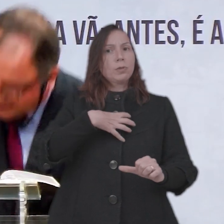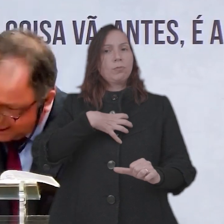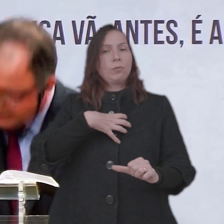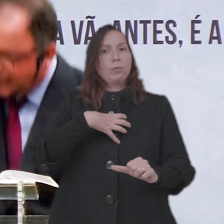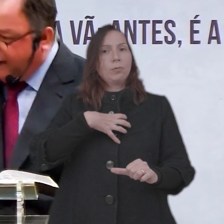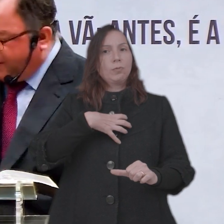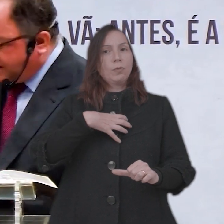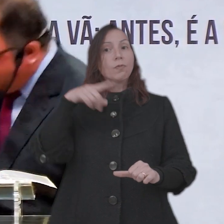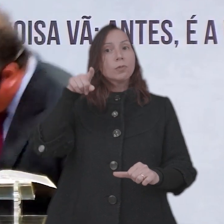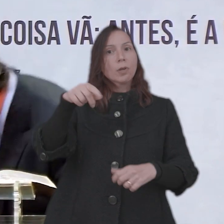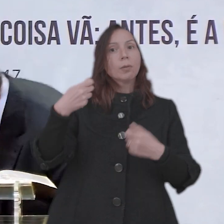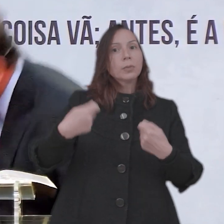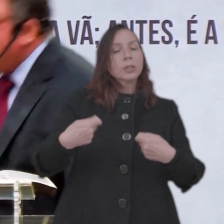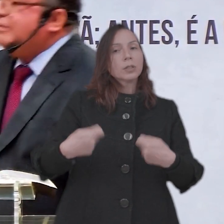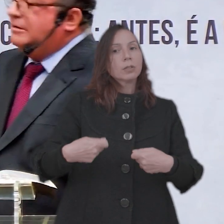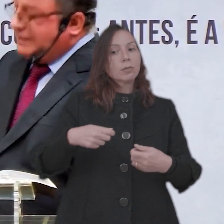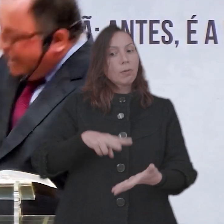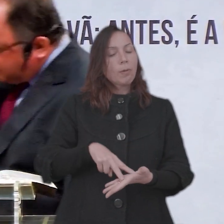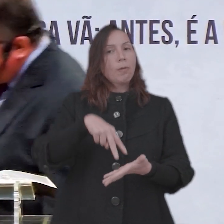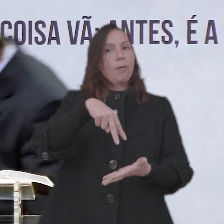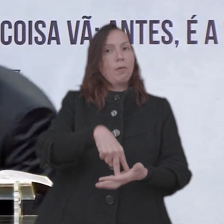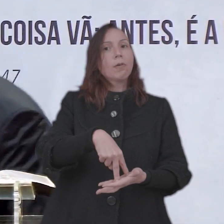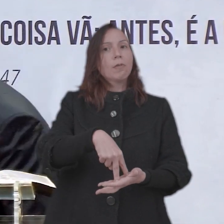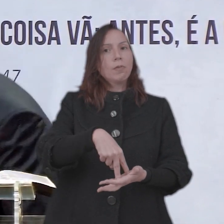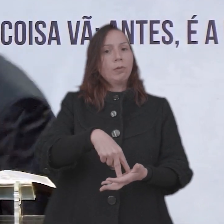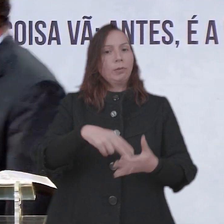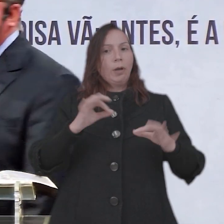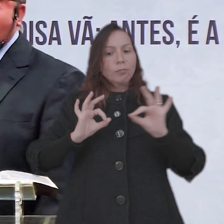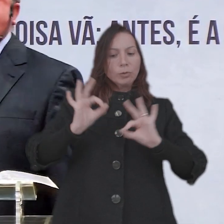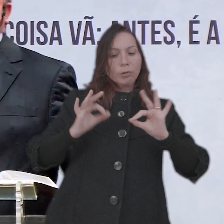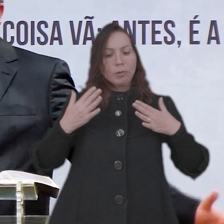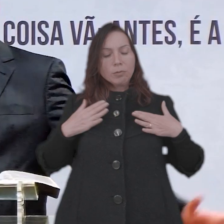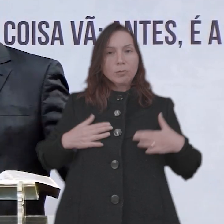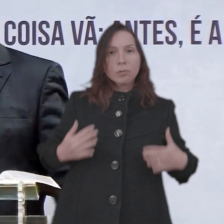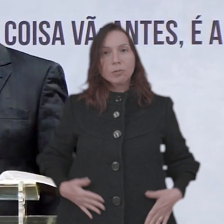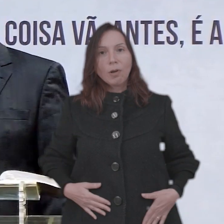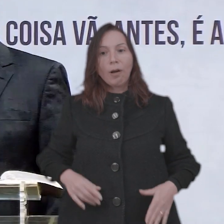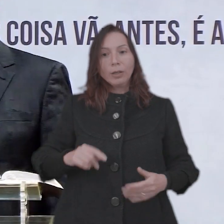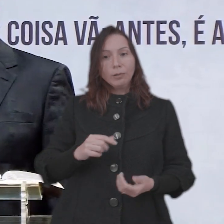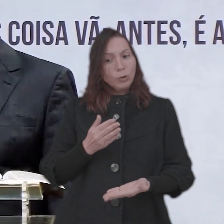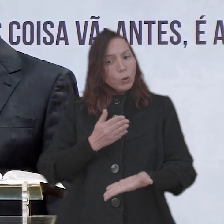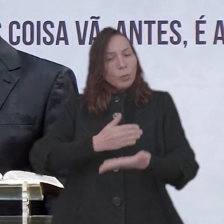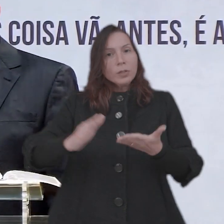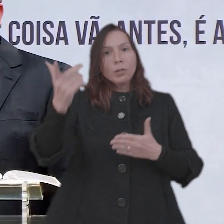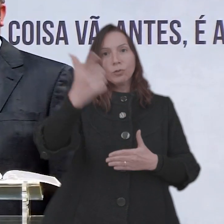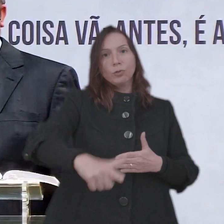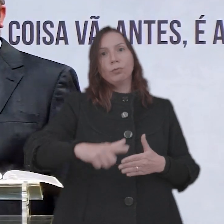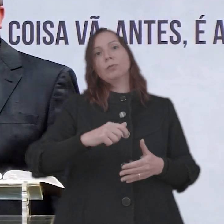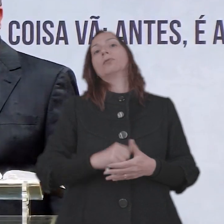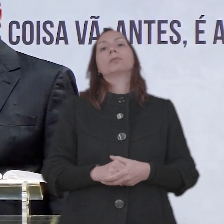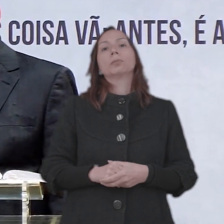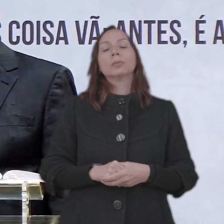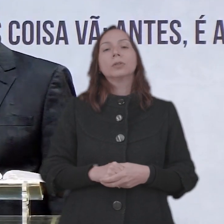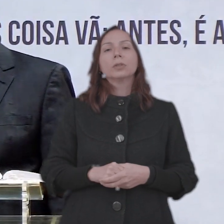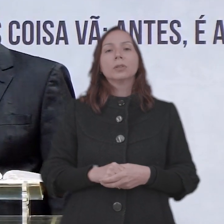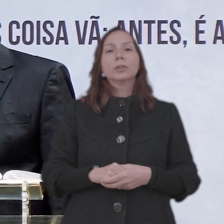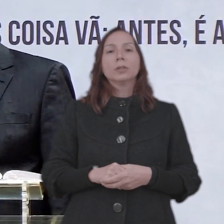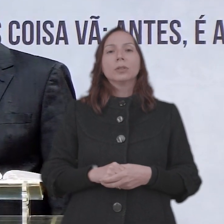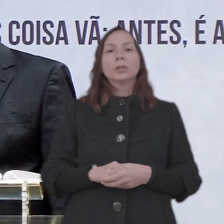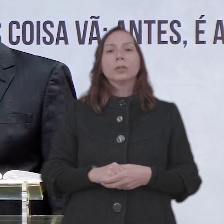Você precisa levantar, sacudir a poeira e dar a volta por cima. Tradução atual.